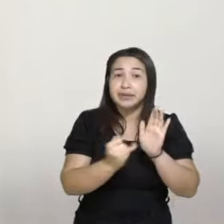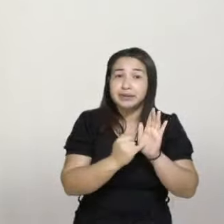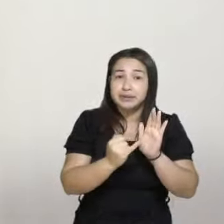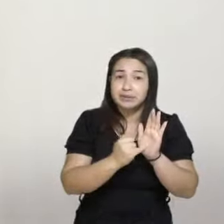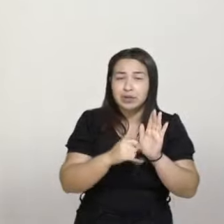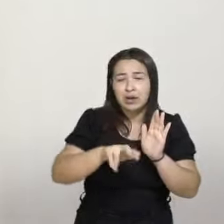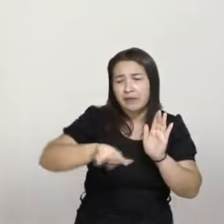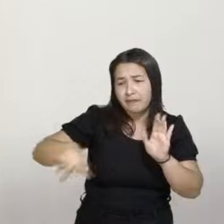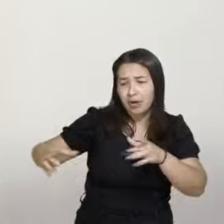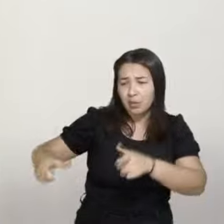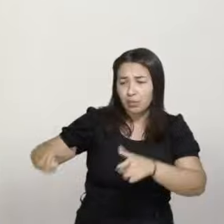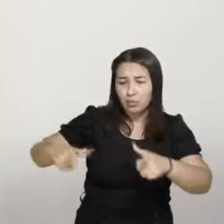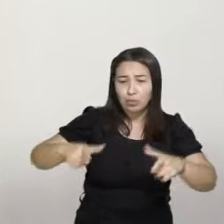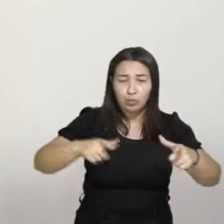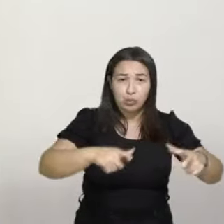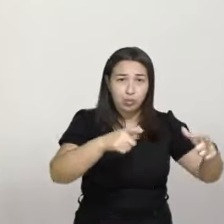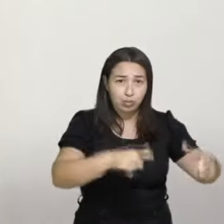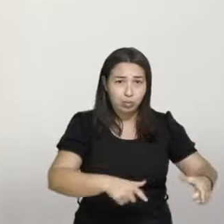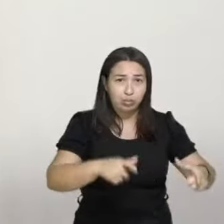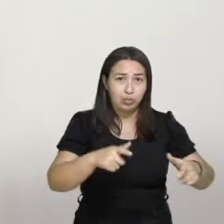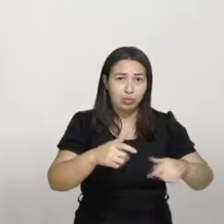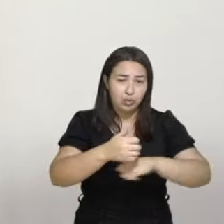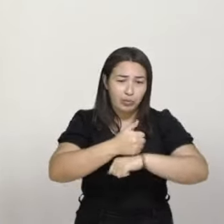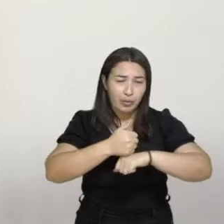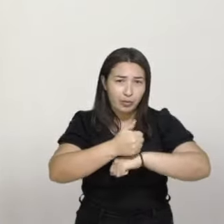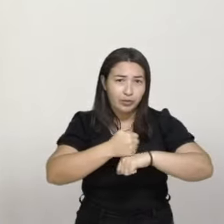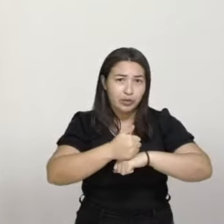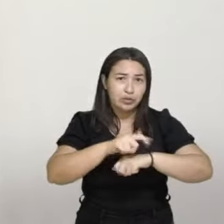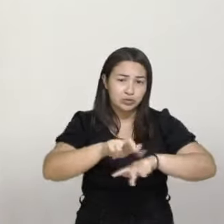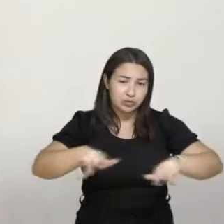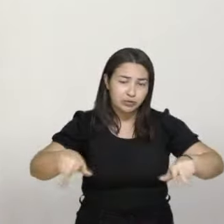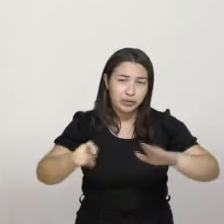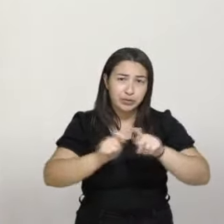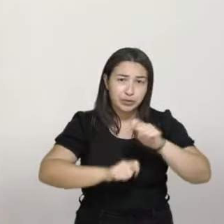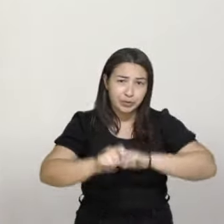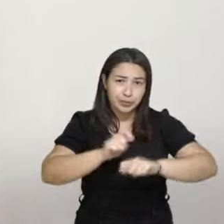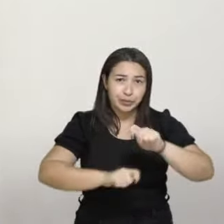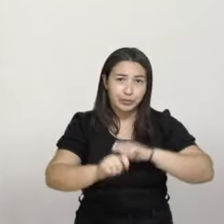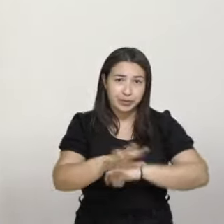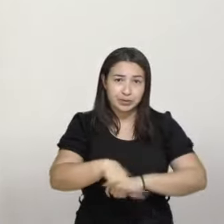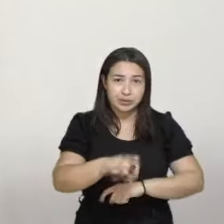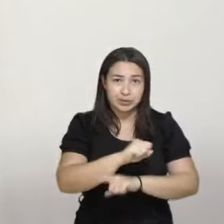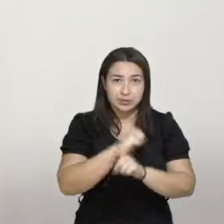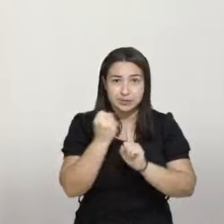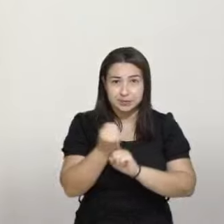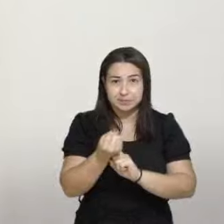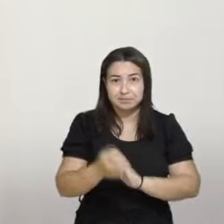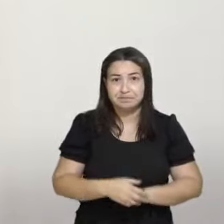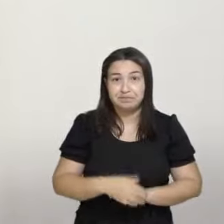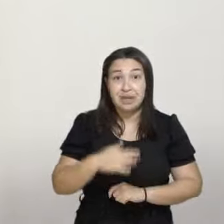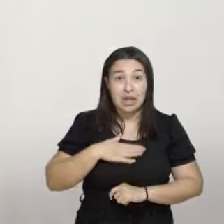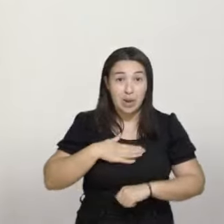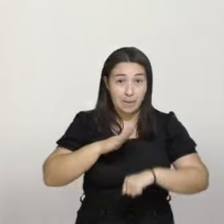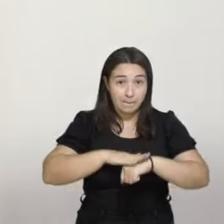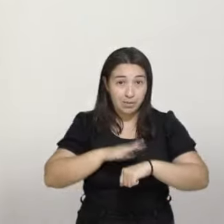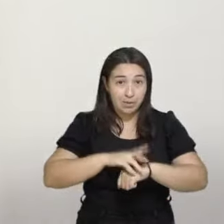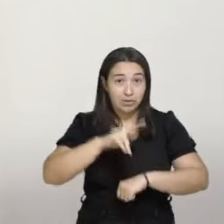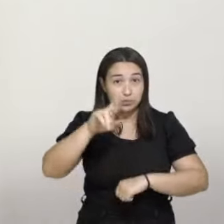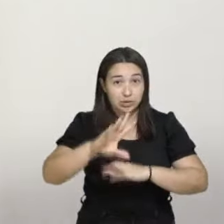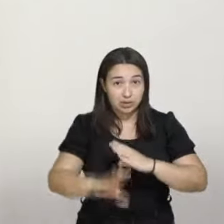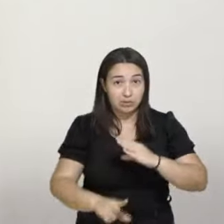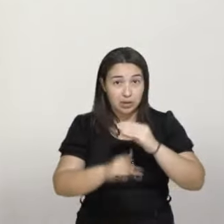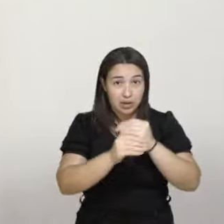diferentes setores e segmentos econômicos da sociedade catarinense. Eu fiz uma emenda, propus uma emenda que